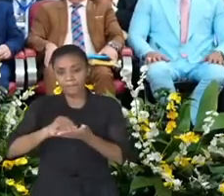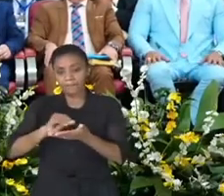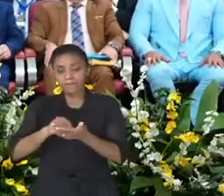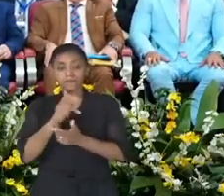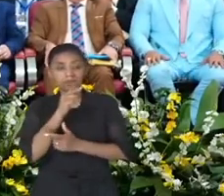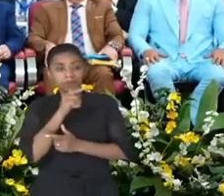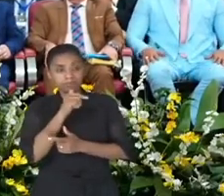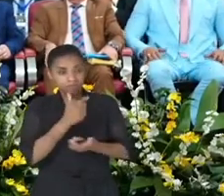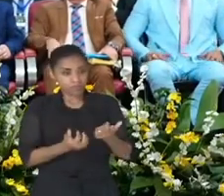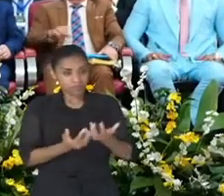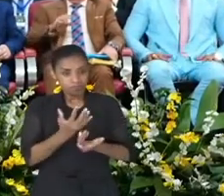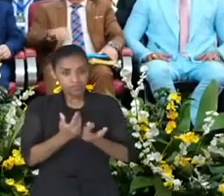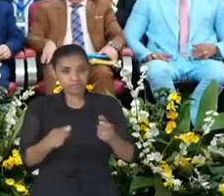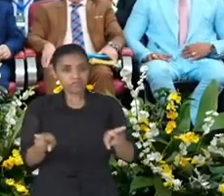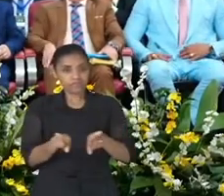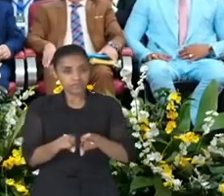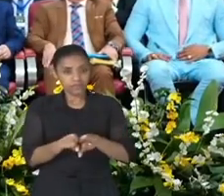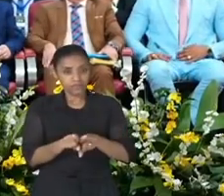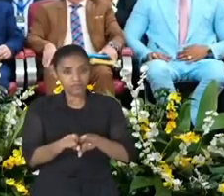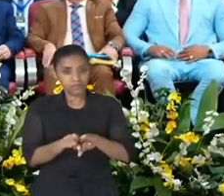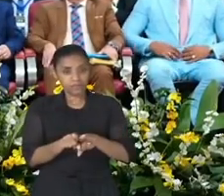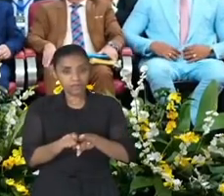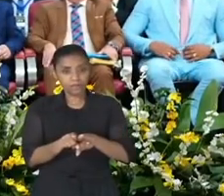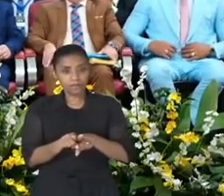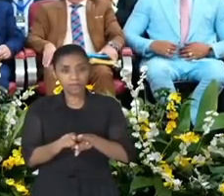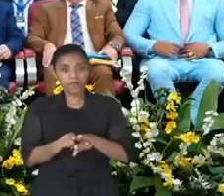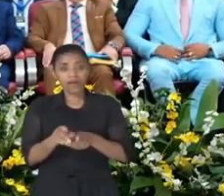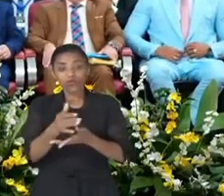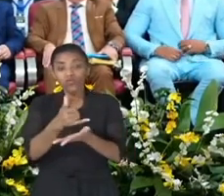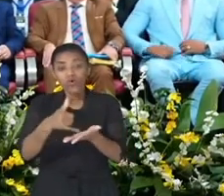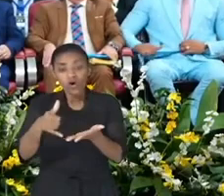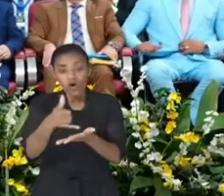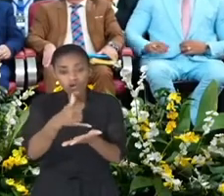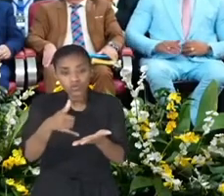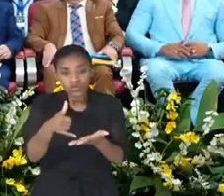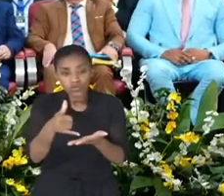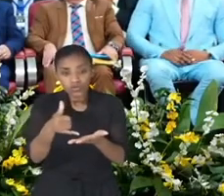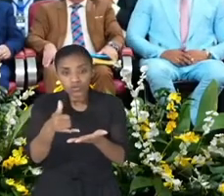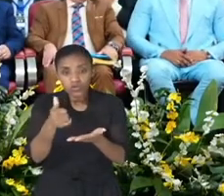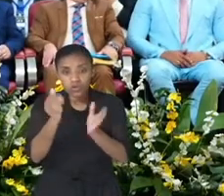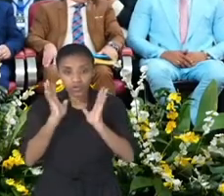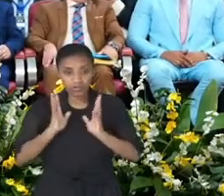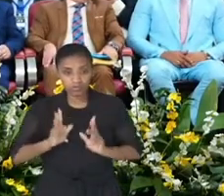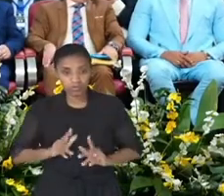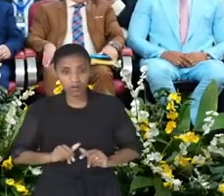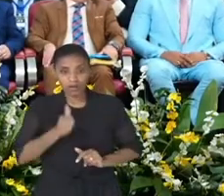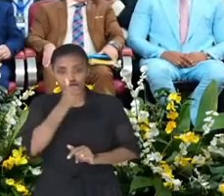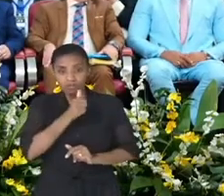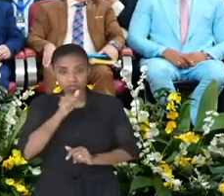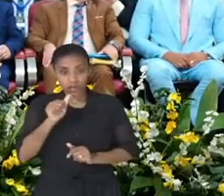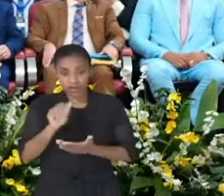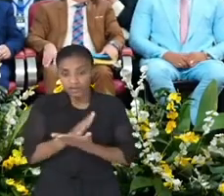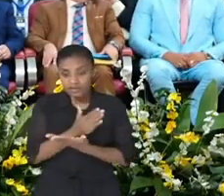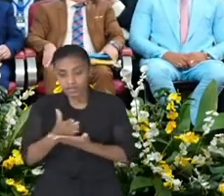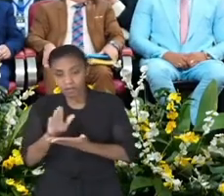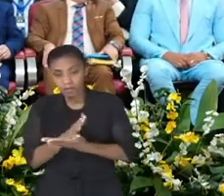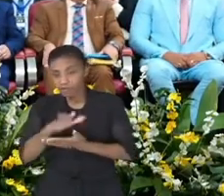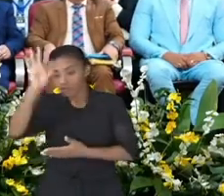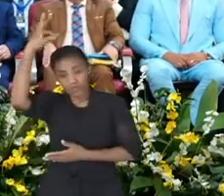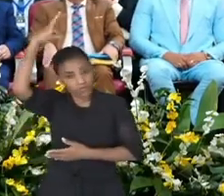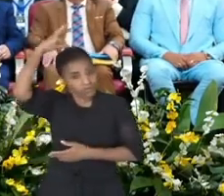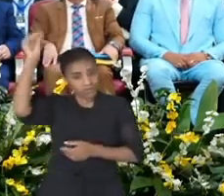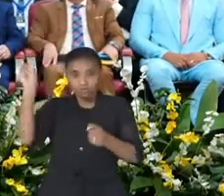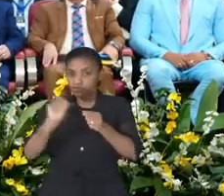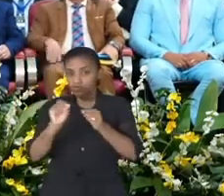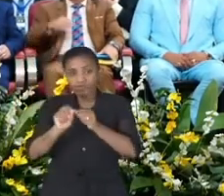Oh? Não. O óleo, assim como o óleo consagra, ele também consagra e separa. Então o Espírito